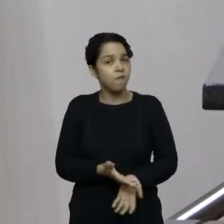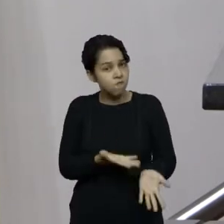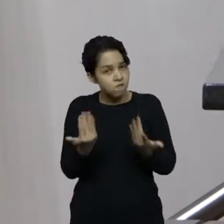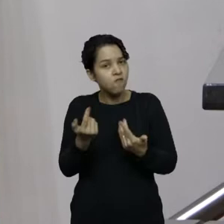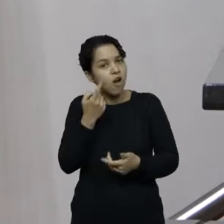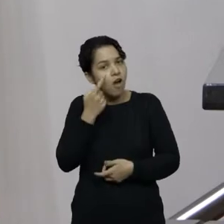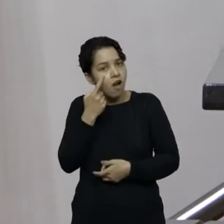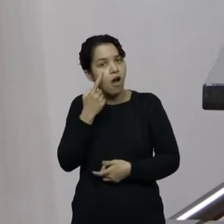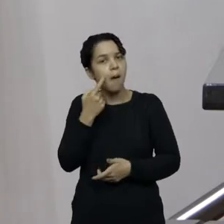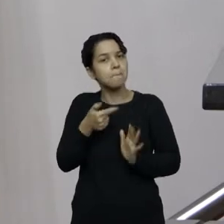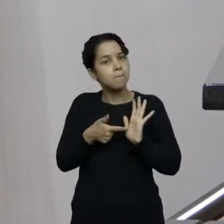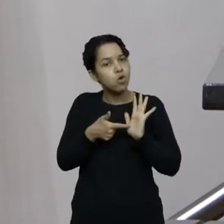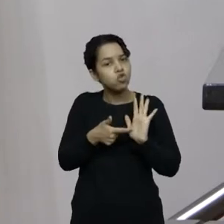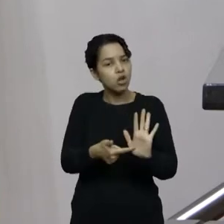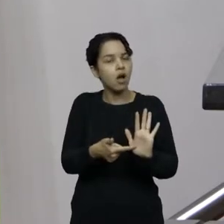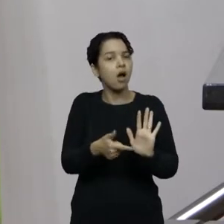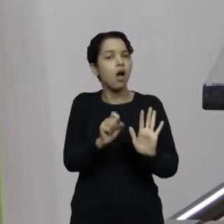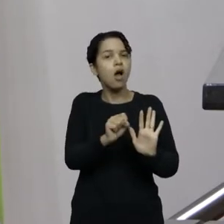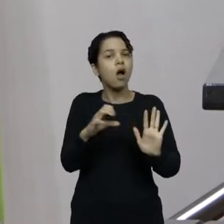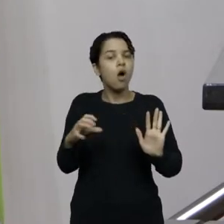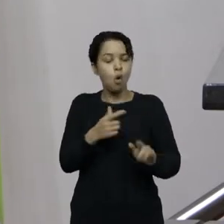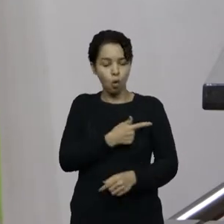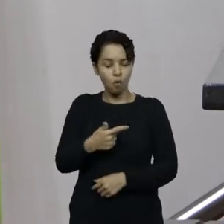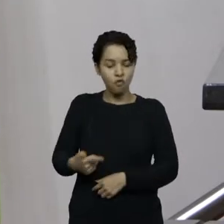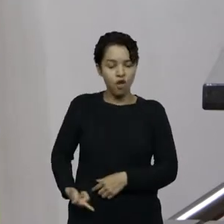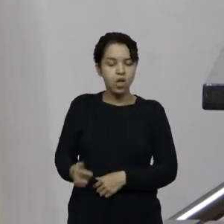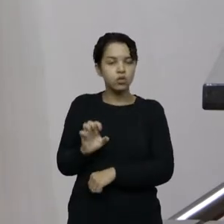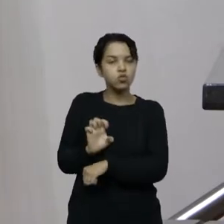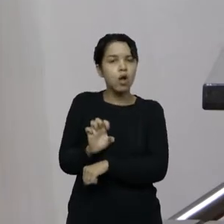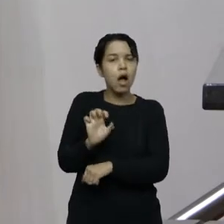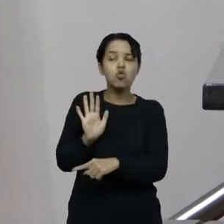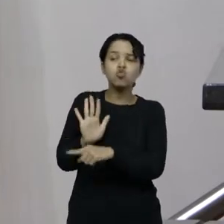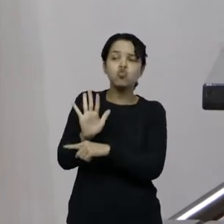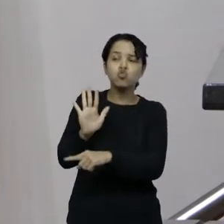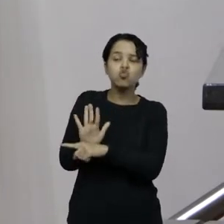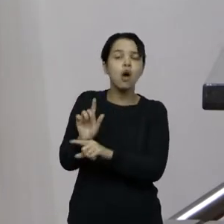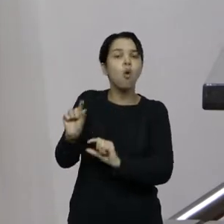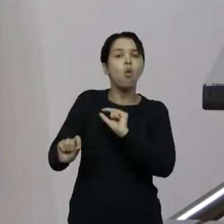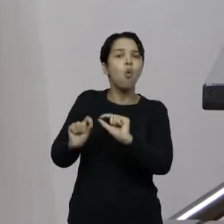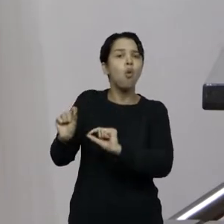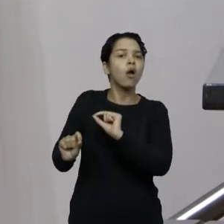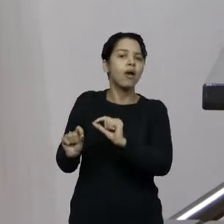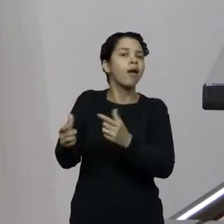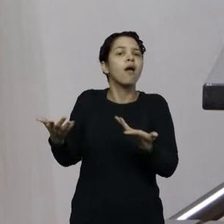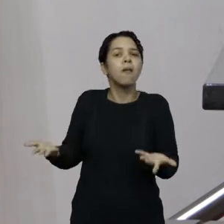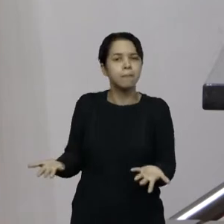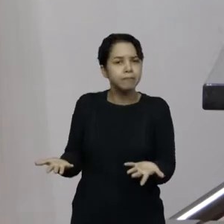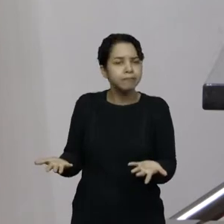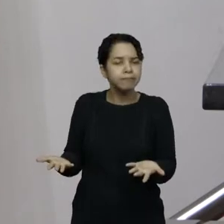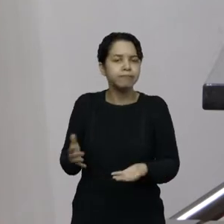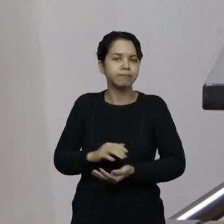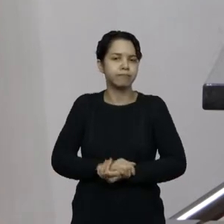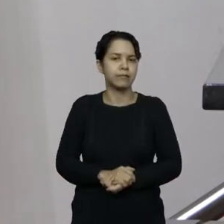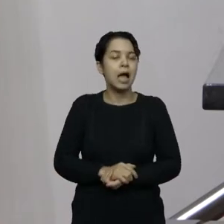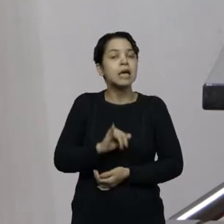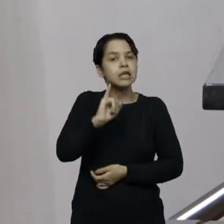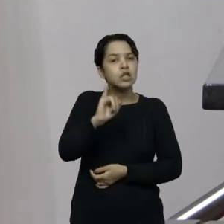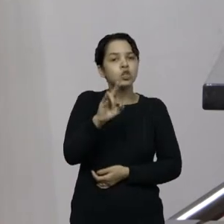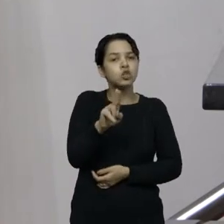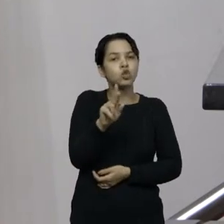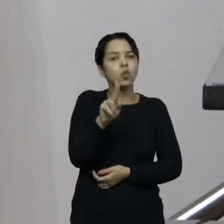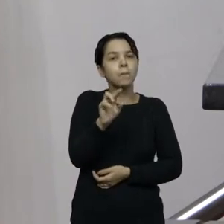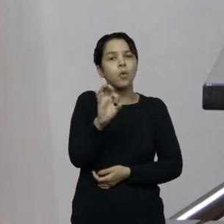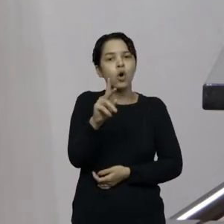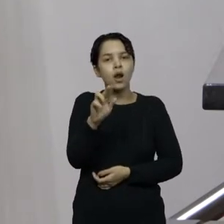mostrar para Santa Catarina o que que o Governo do Estado está fazendo para proteger os catarinenses lá Ituporanga